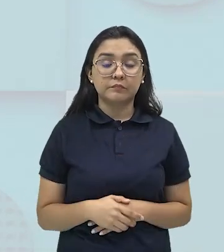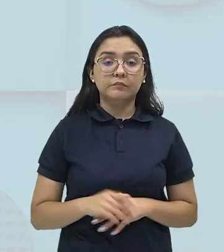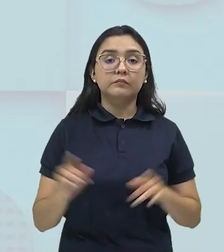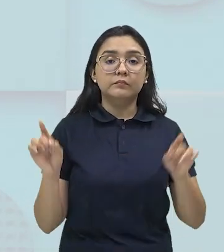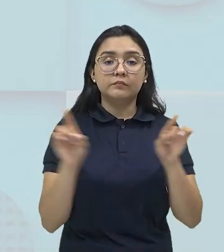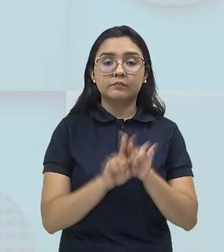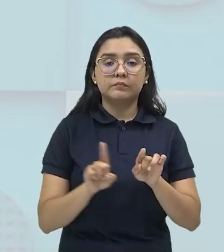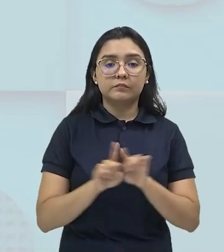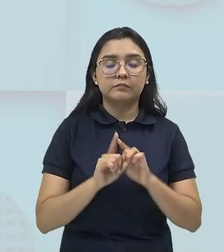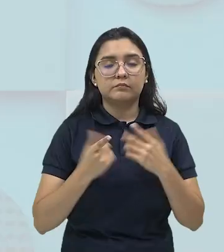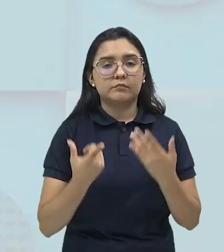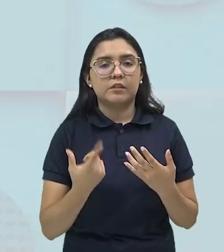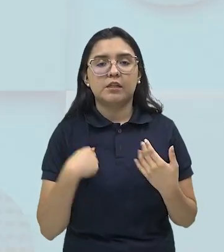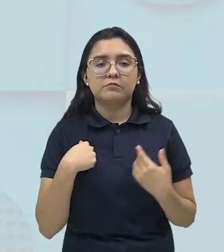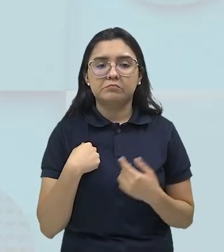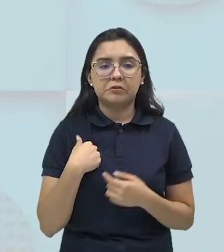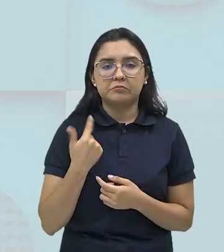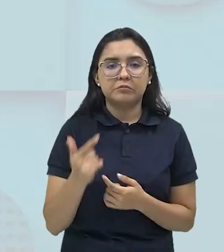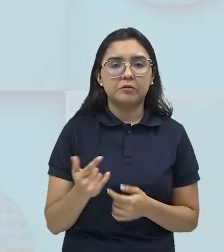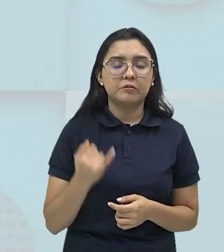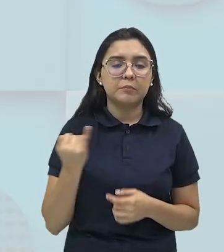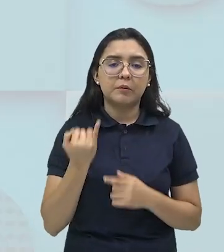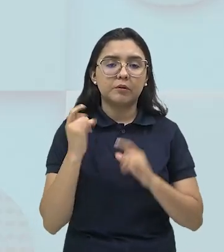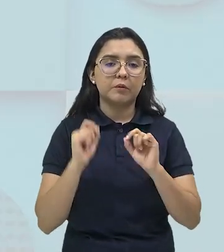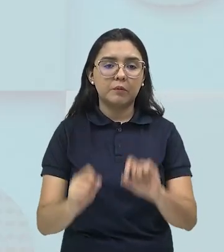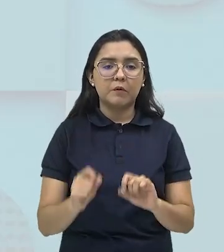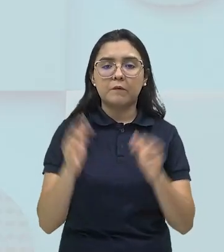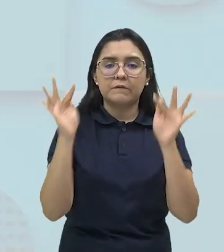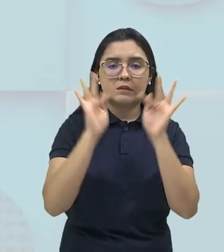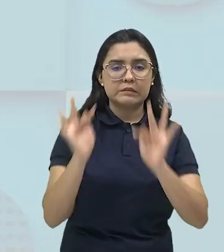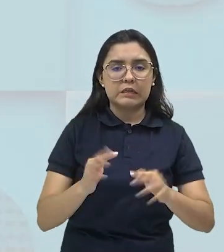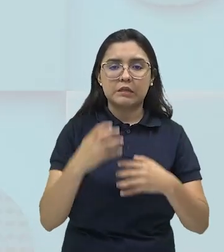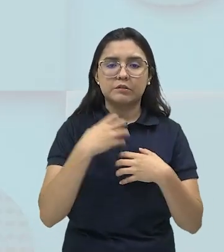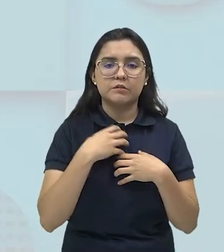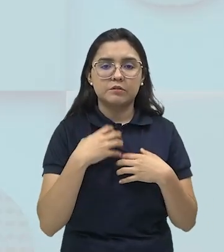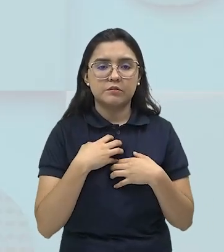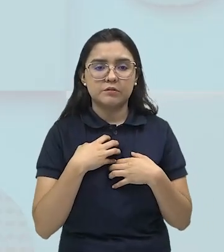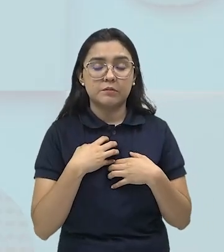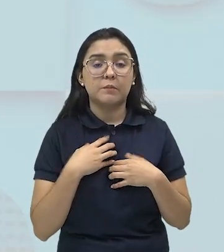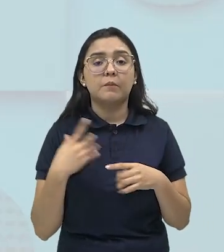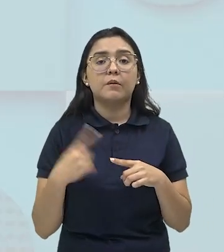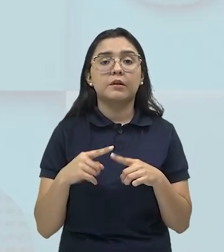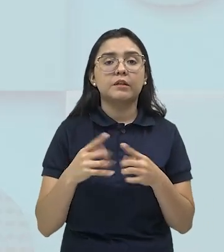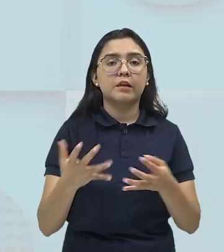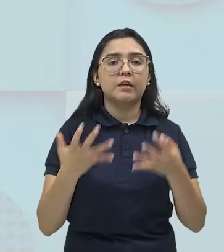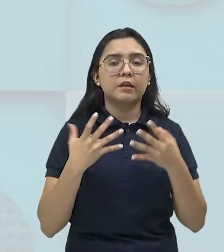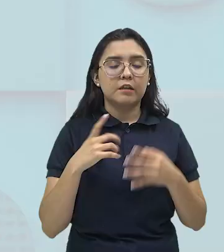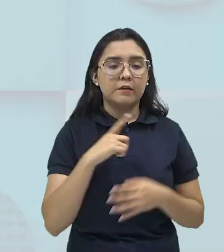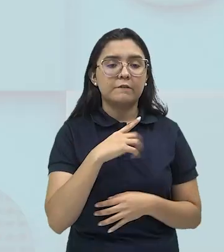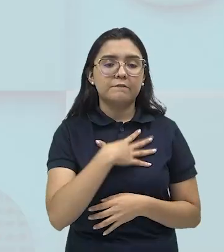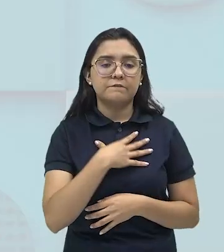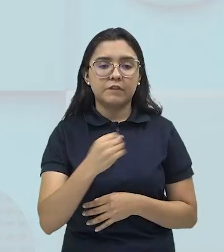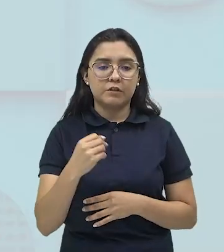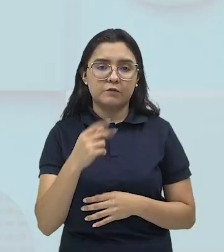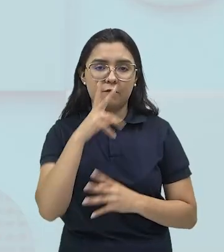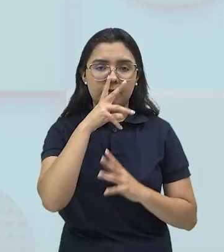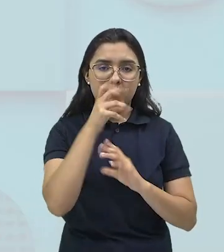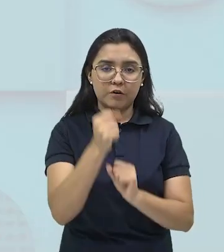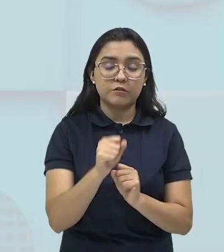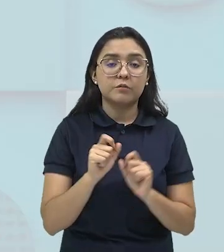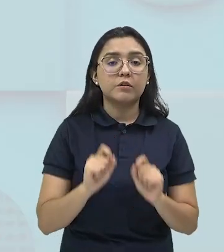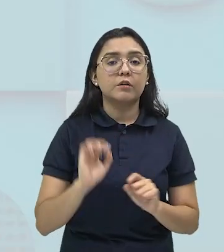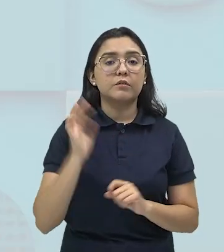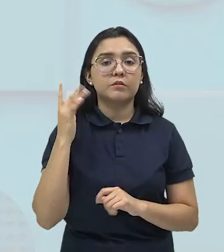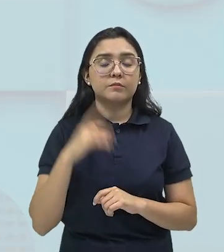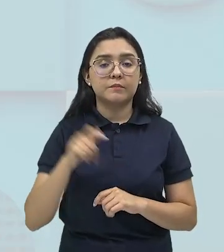considerar a felicidade ou os sentimentos, né, já que ele queria ter filhos robustos e fortes. E o que aconteceu é que